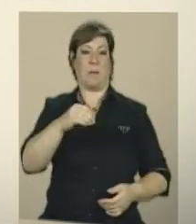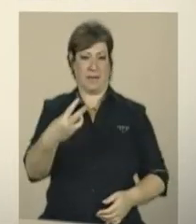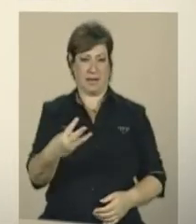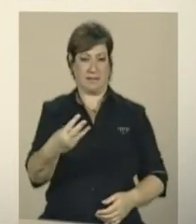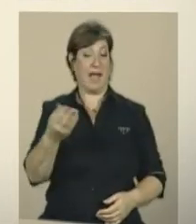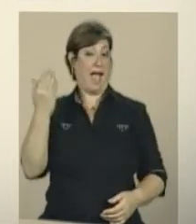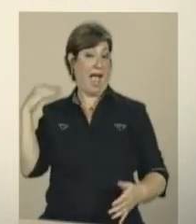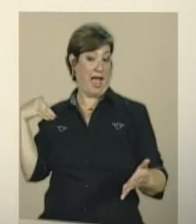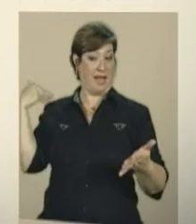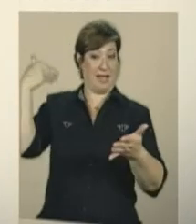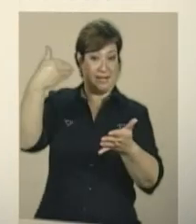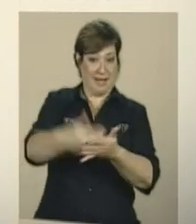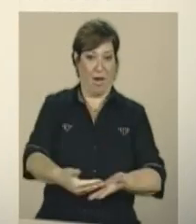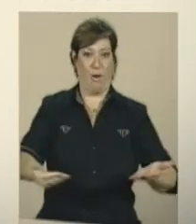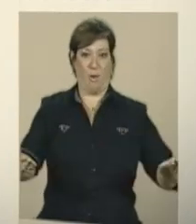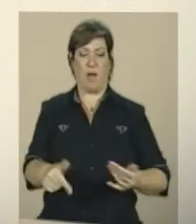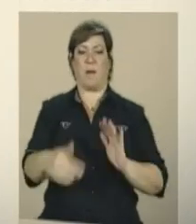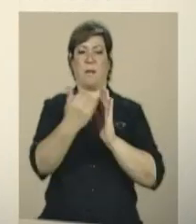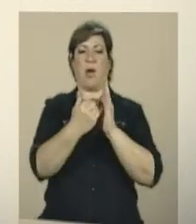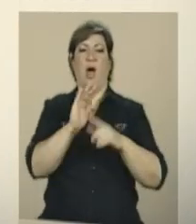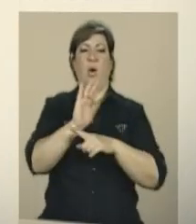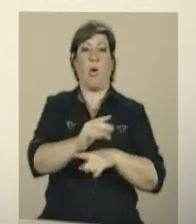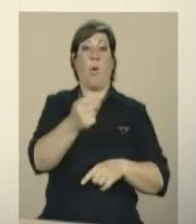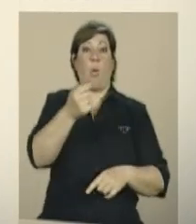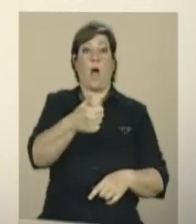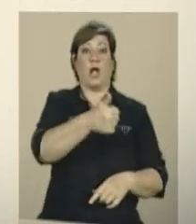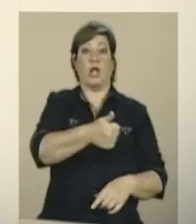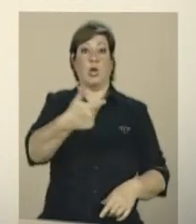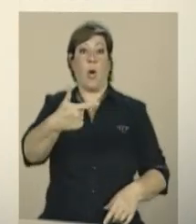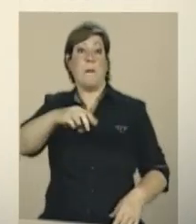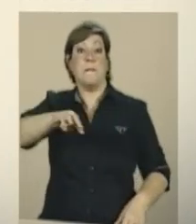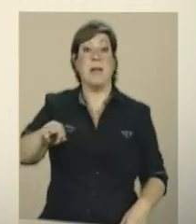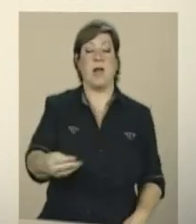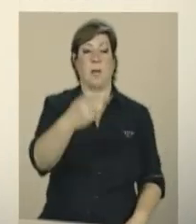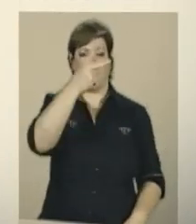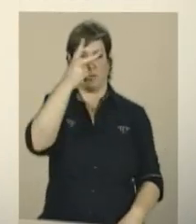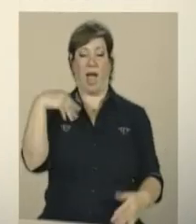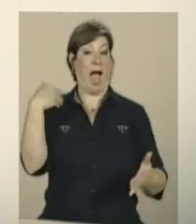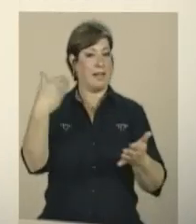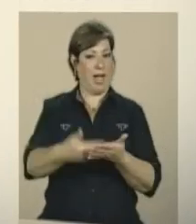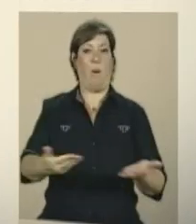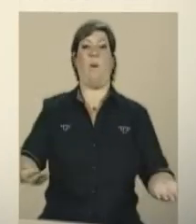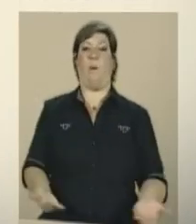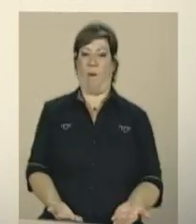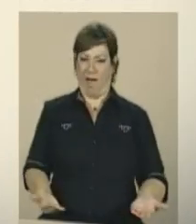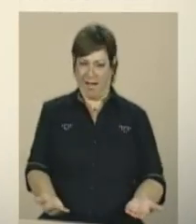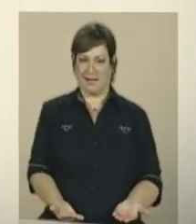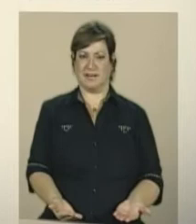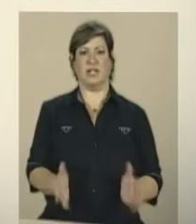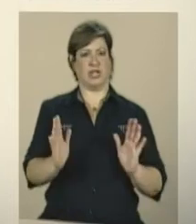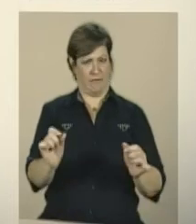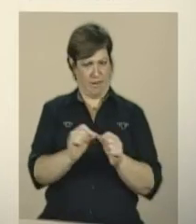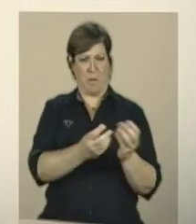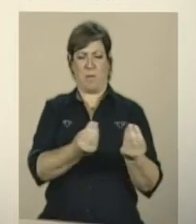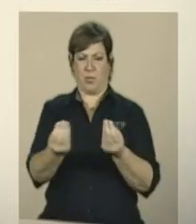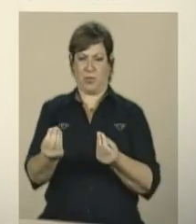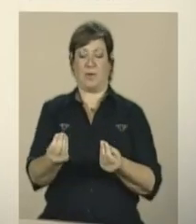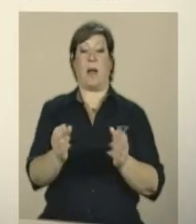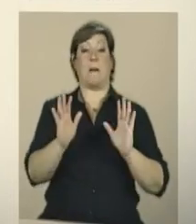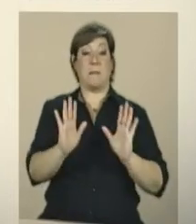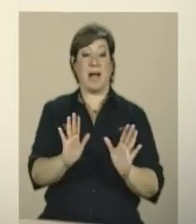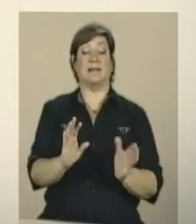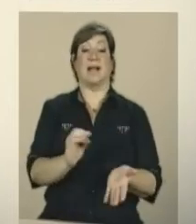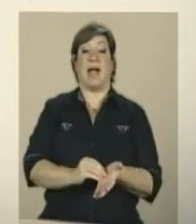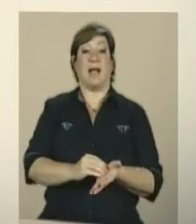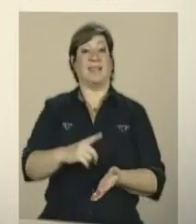cá o programa beneficiou quase 12 milhões de pessoas até agora já fizemos muito mas agora Ainda